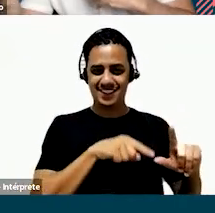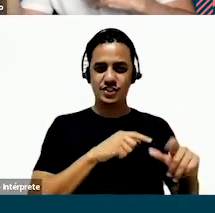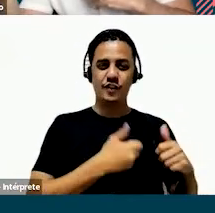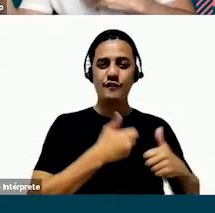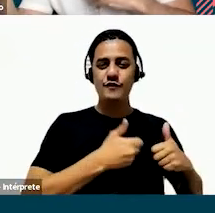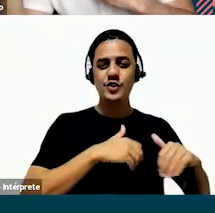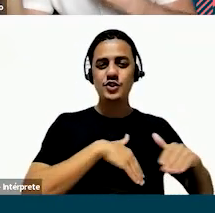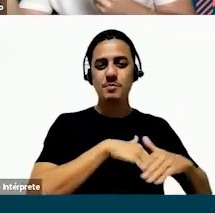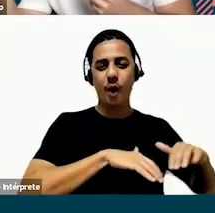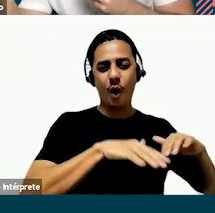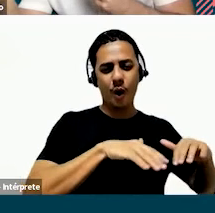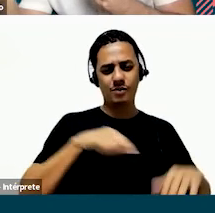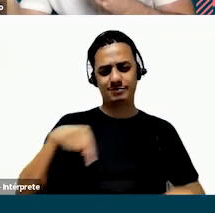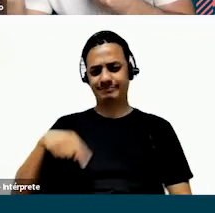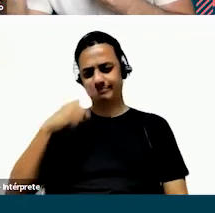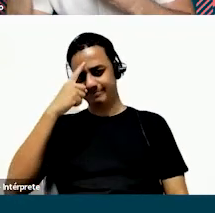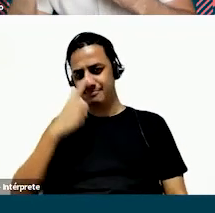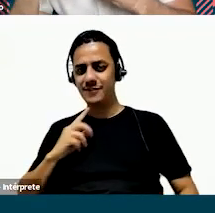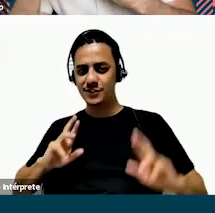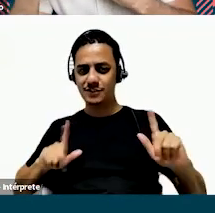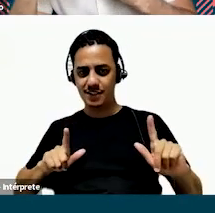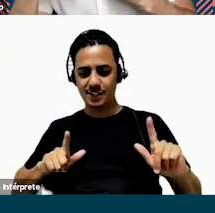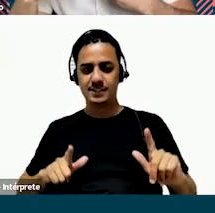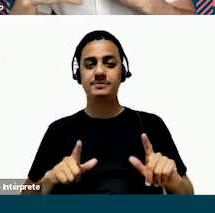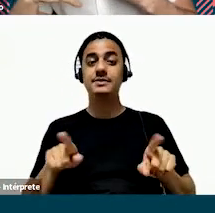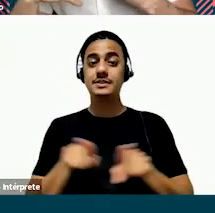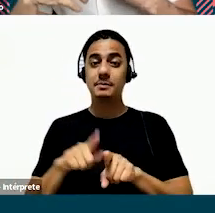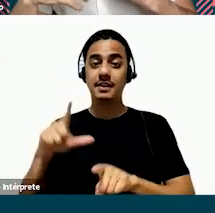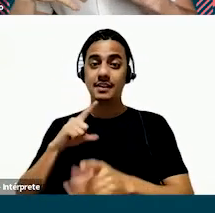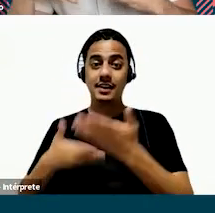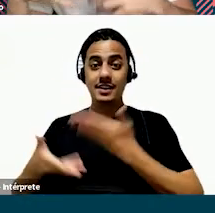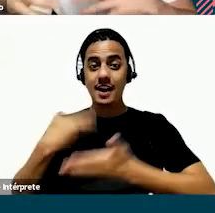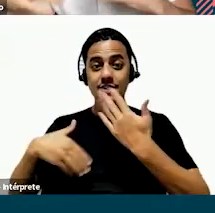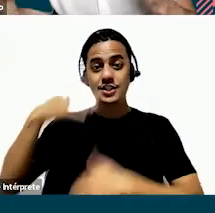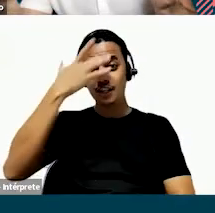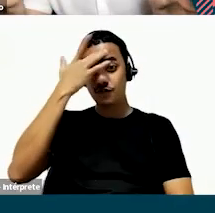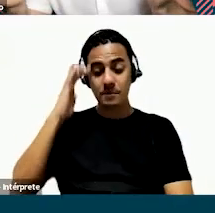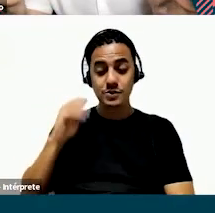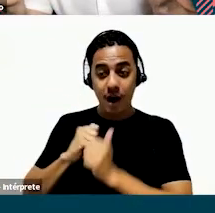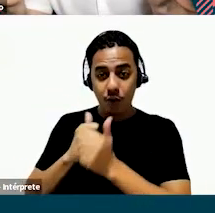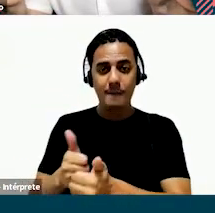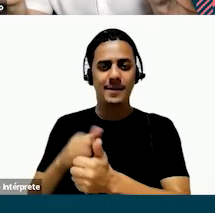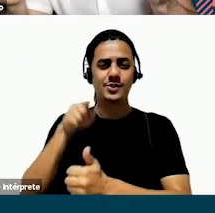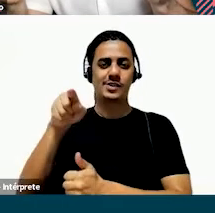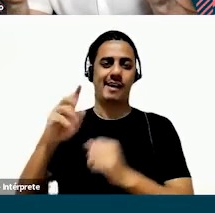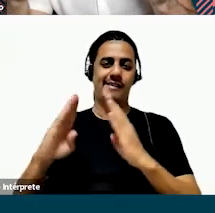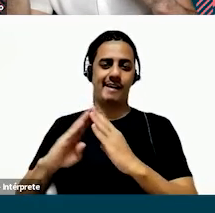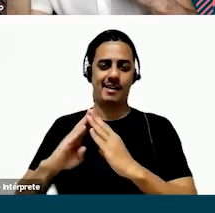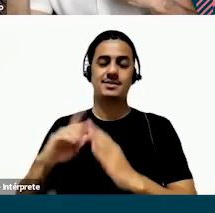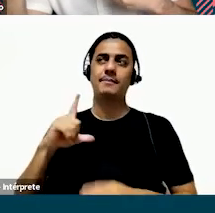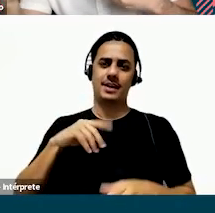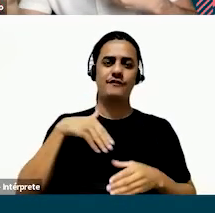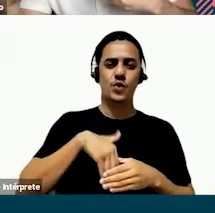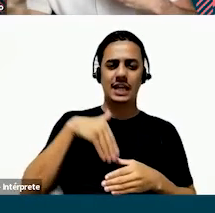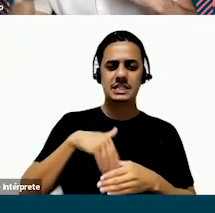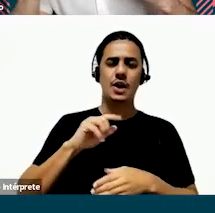daquele que acompanha futebol, por exemplo, e também trazer um pouco mais de interatividade para quem está acompanhando a casa, né? A gente